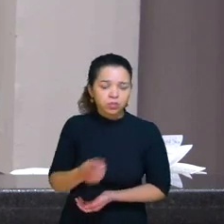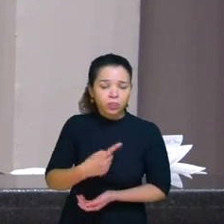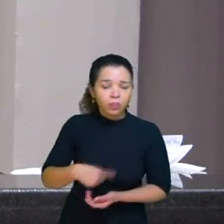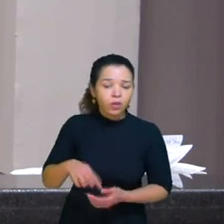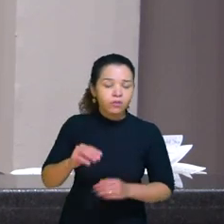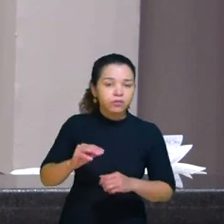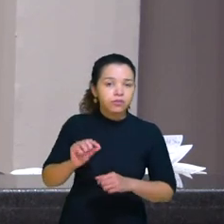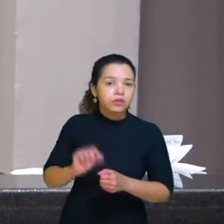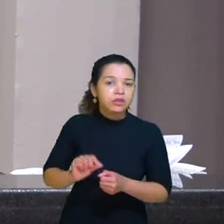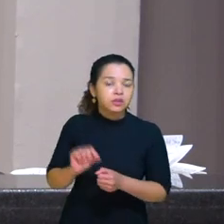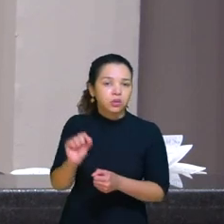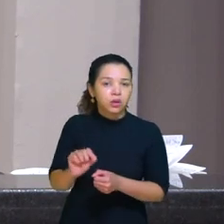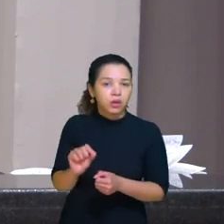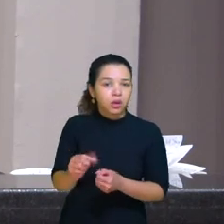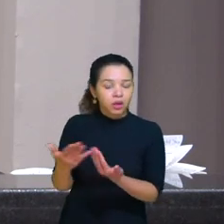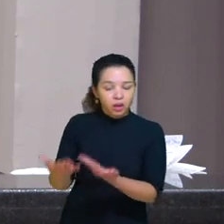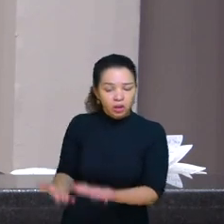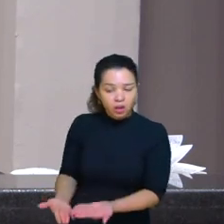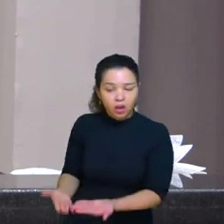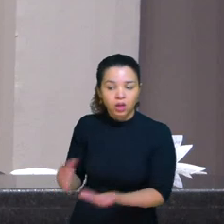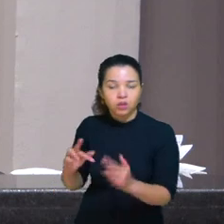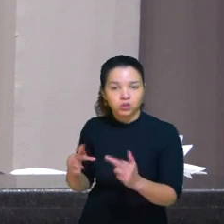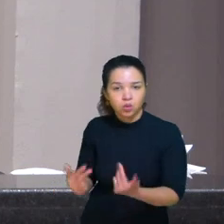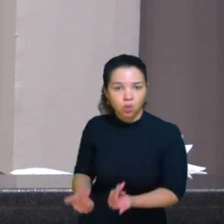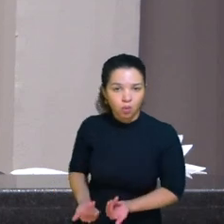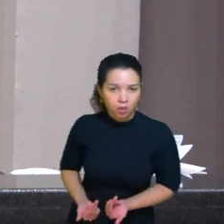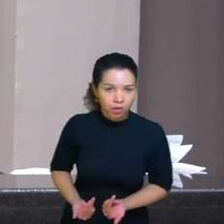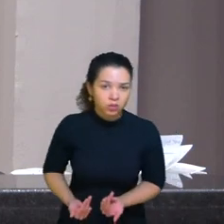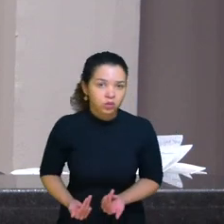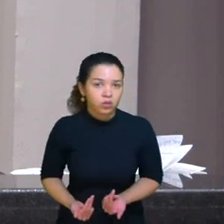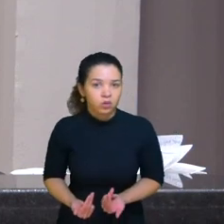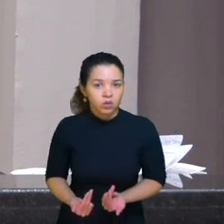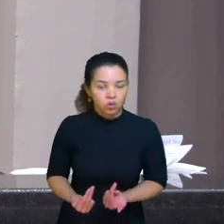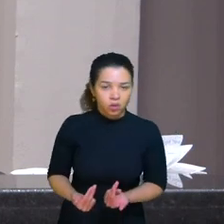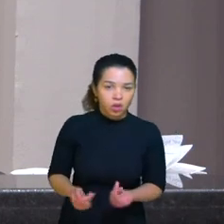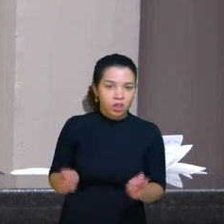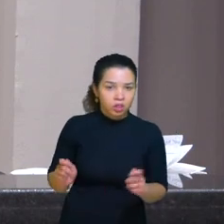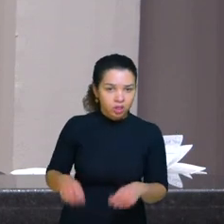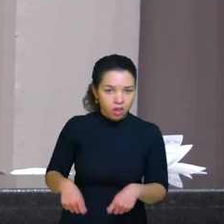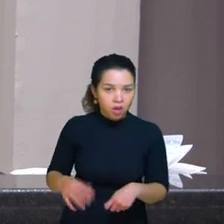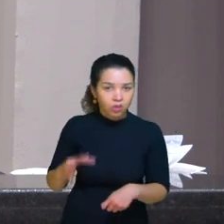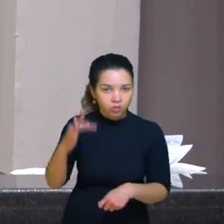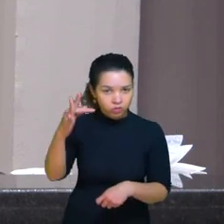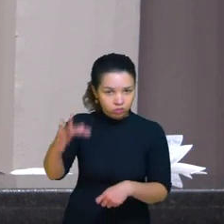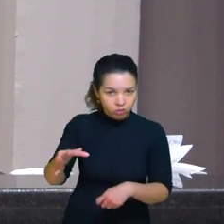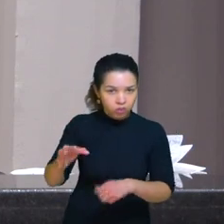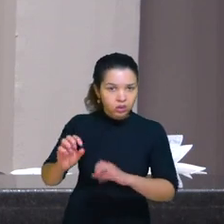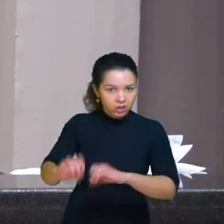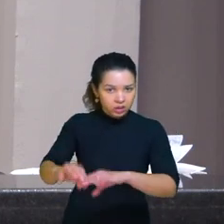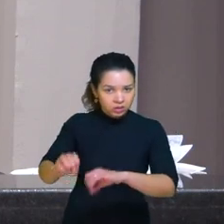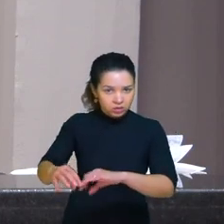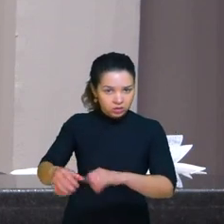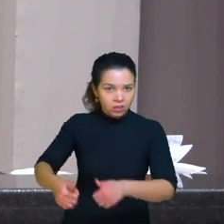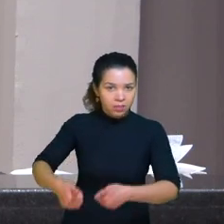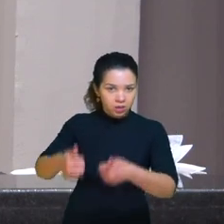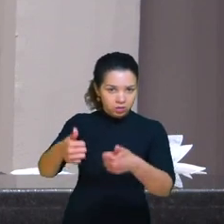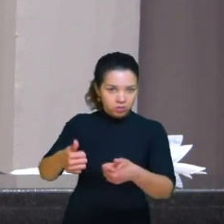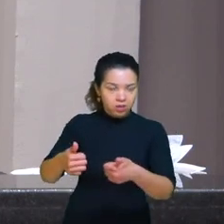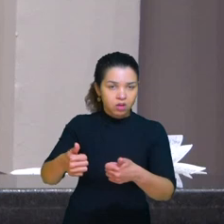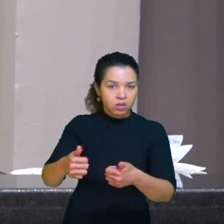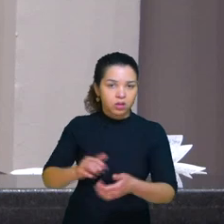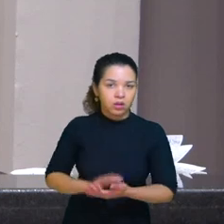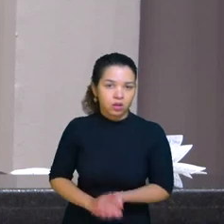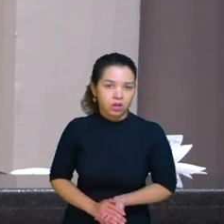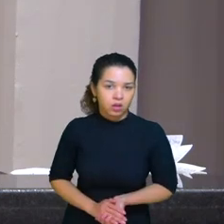que este ser humano a partir dos nossos componentes curriculares pode ser um educador melhor é dolorido é dolorido mas